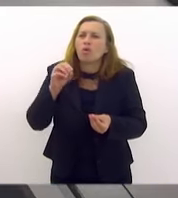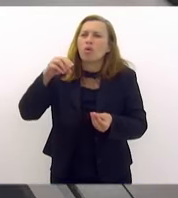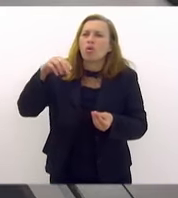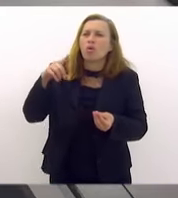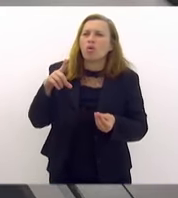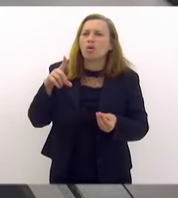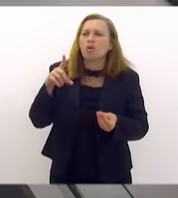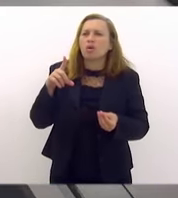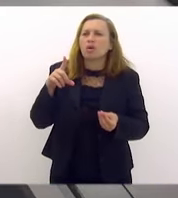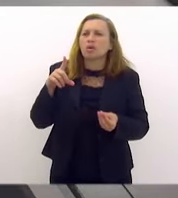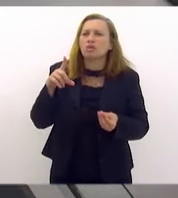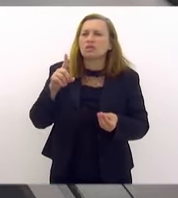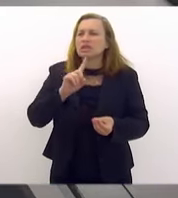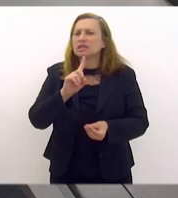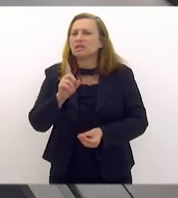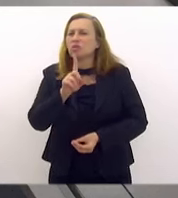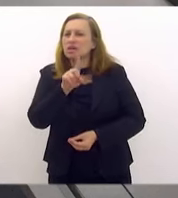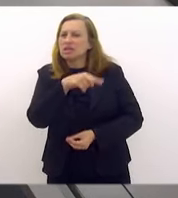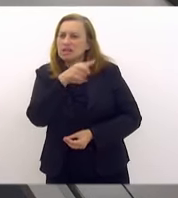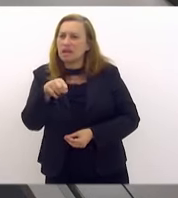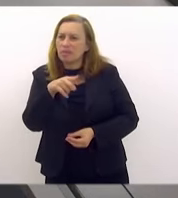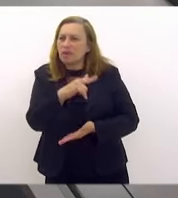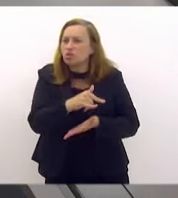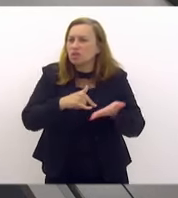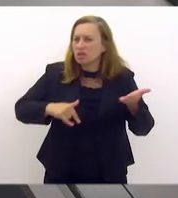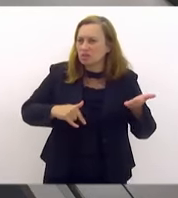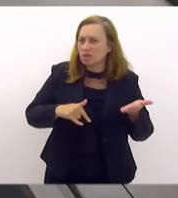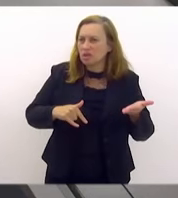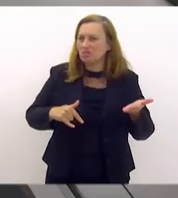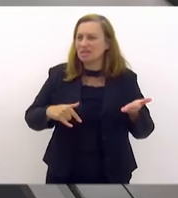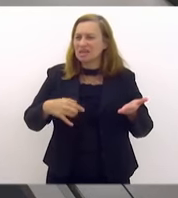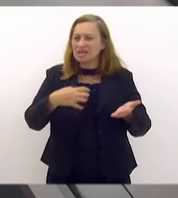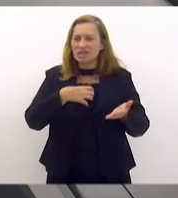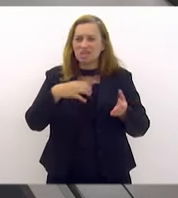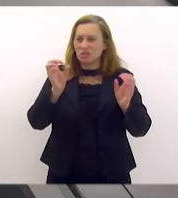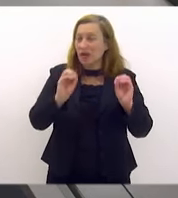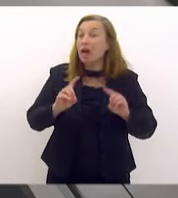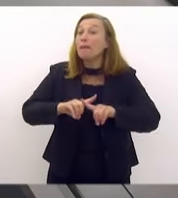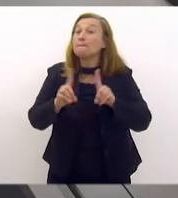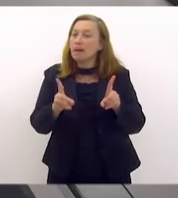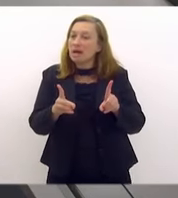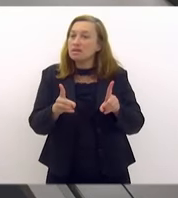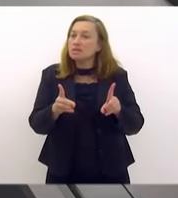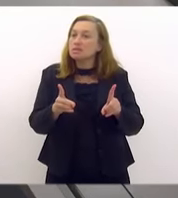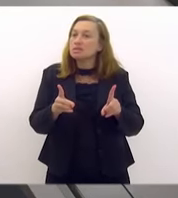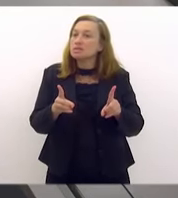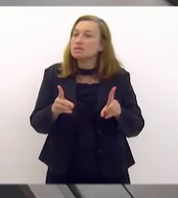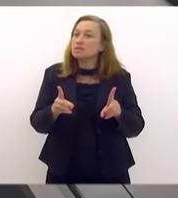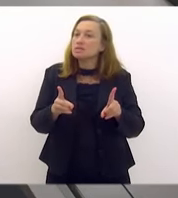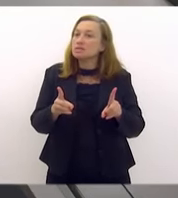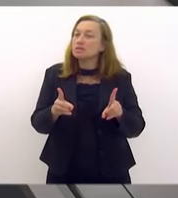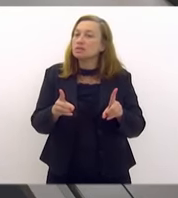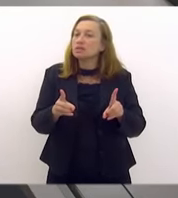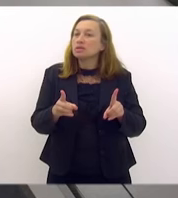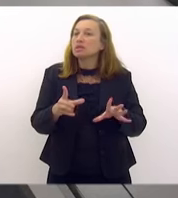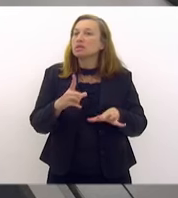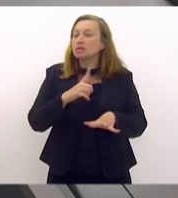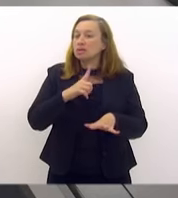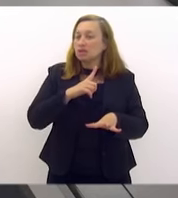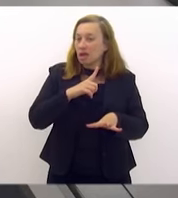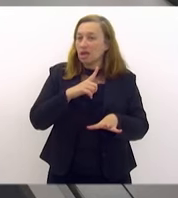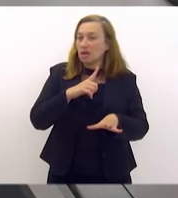condução coercitiva documental não tem nada nesse sentido mas que a gente tenha algum